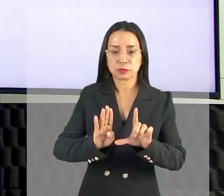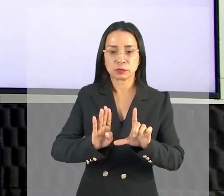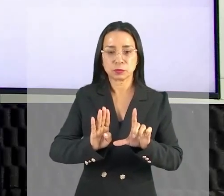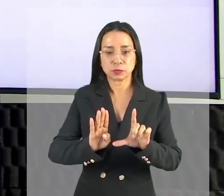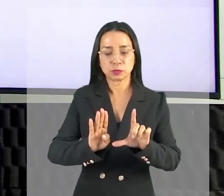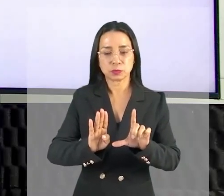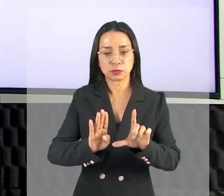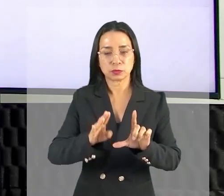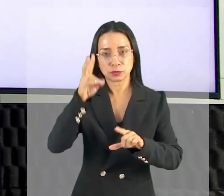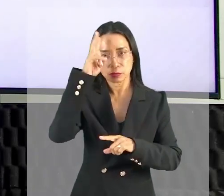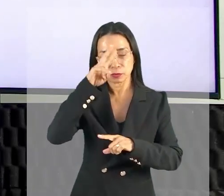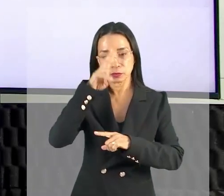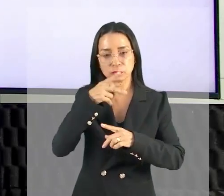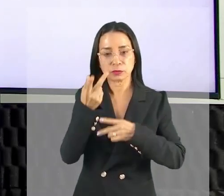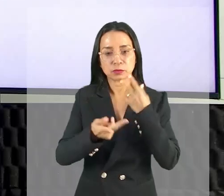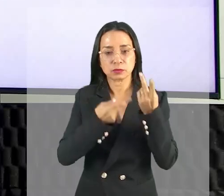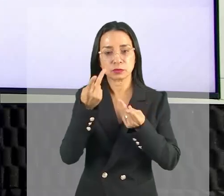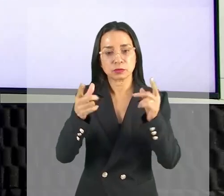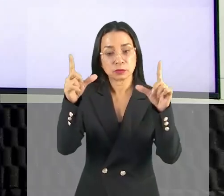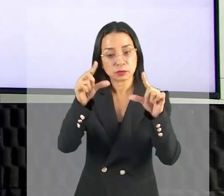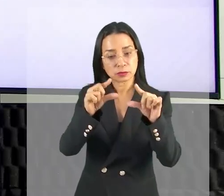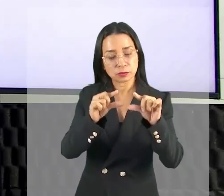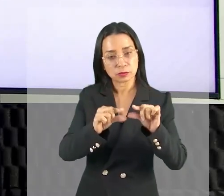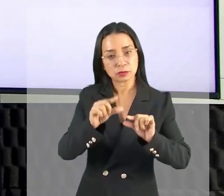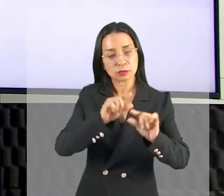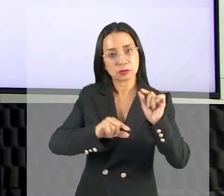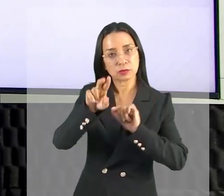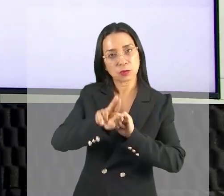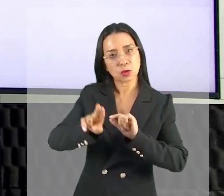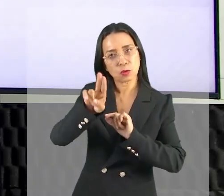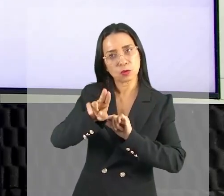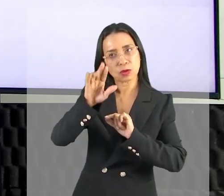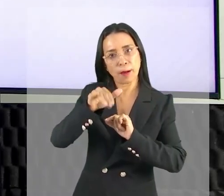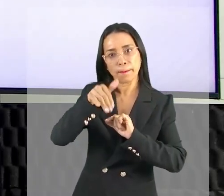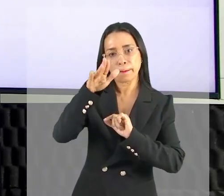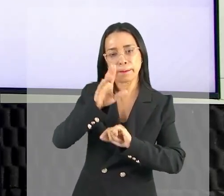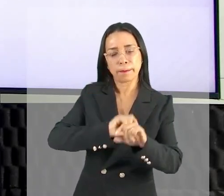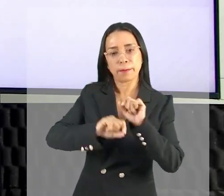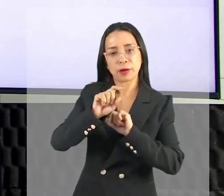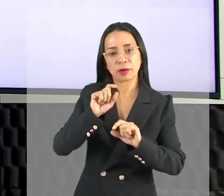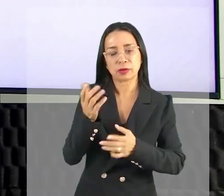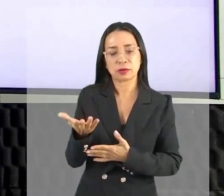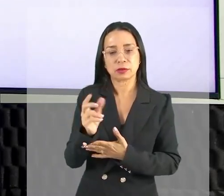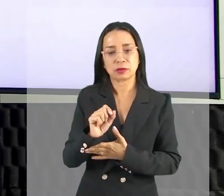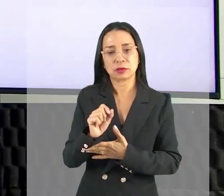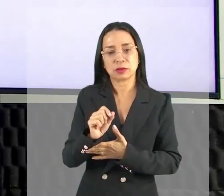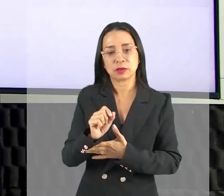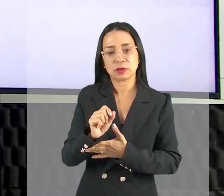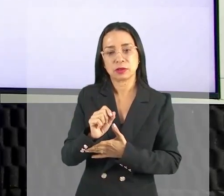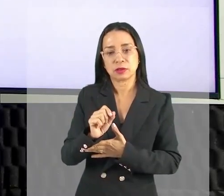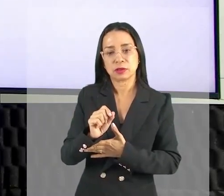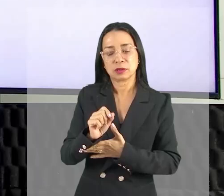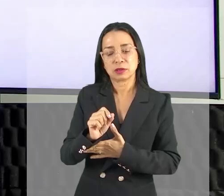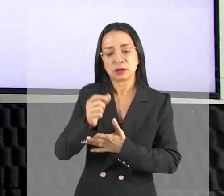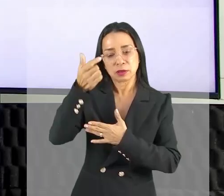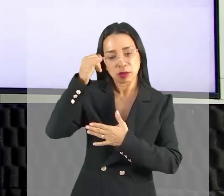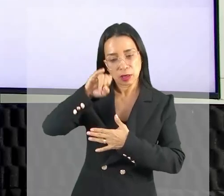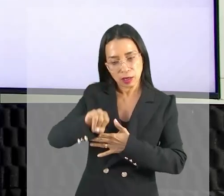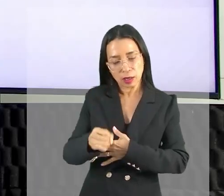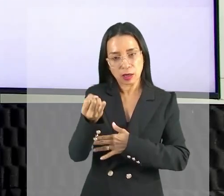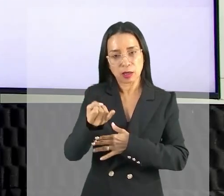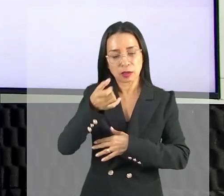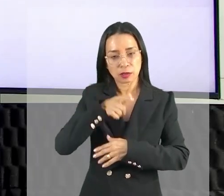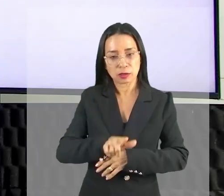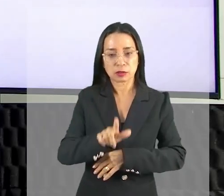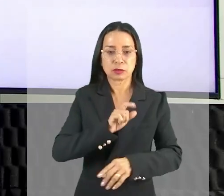né? Então lembra que ele fala de diminuir, de utilizar o máximo, né? E reaproveitar. Então quando